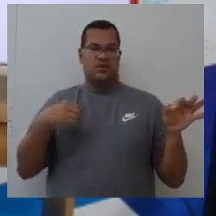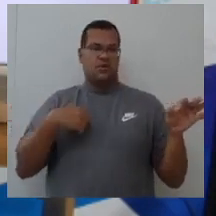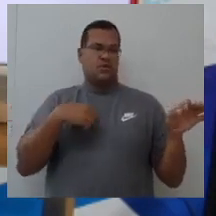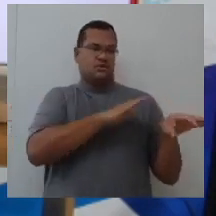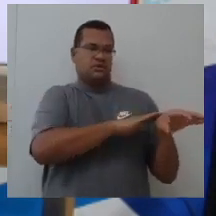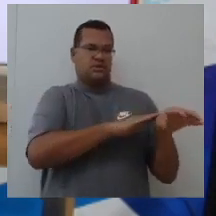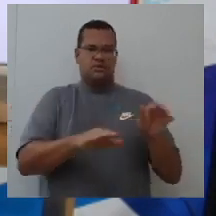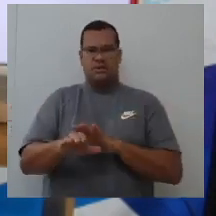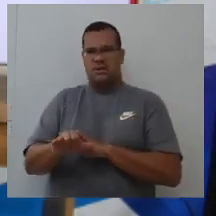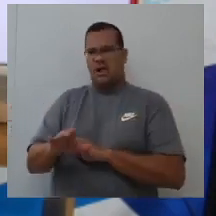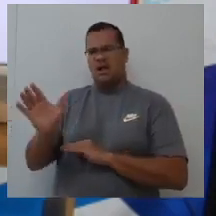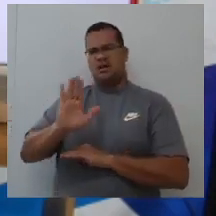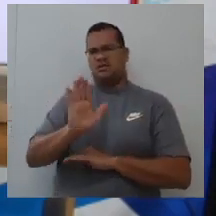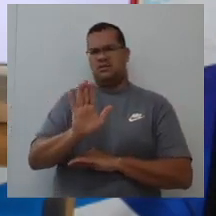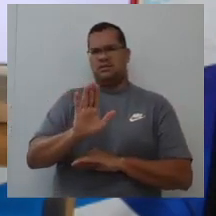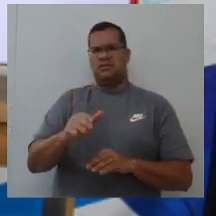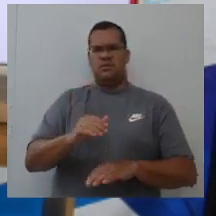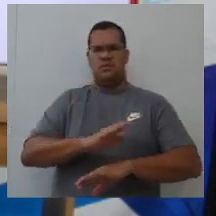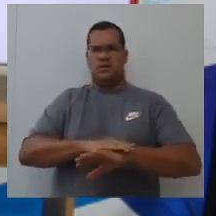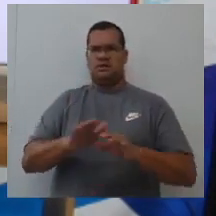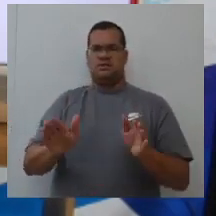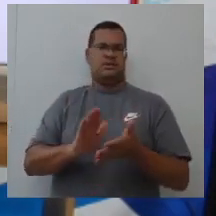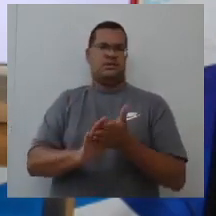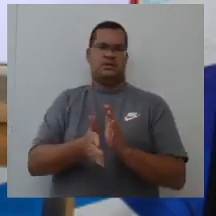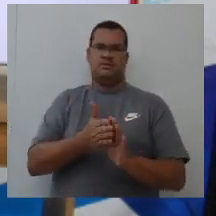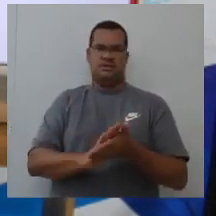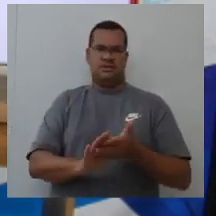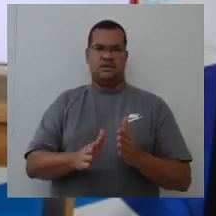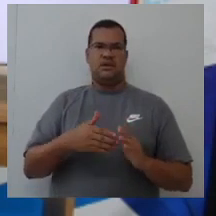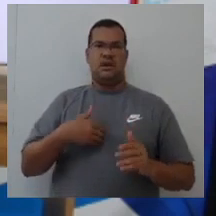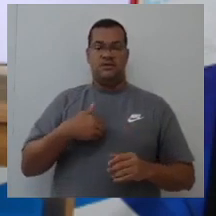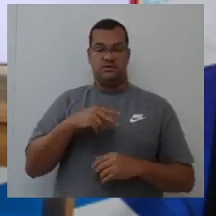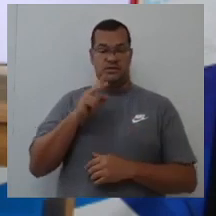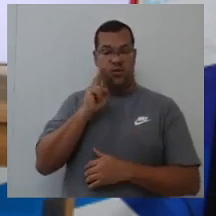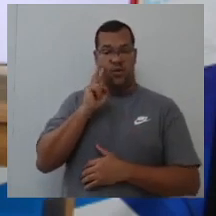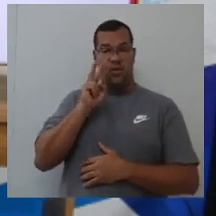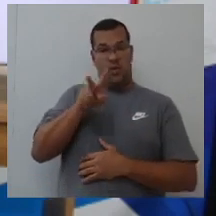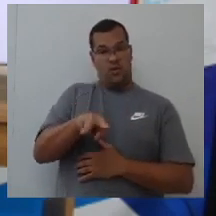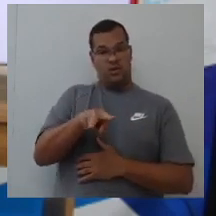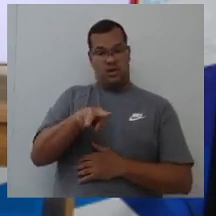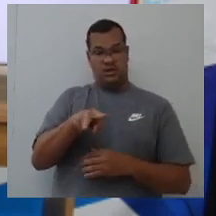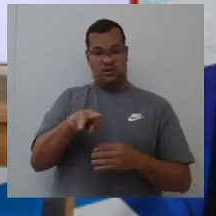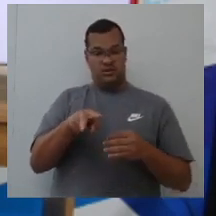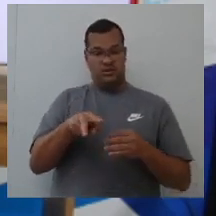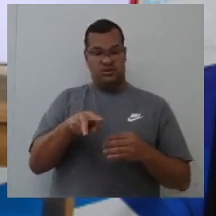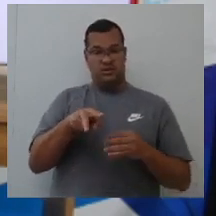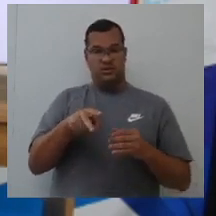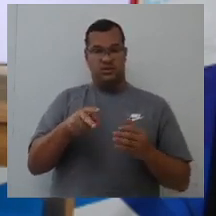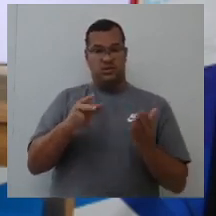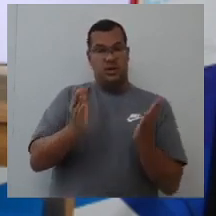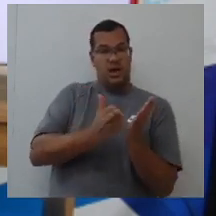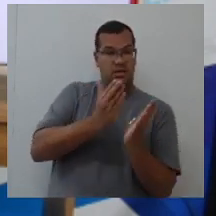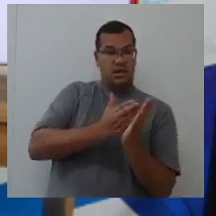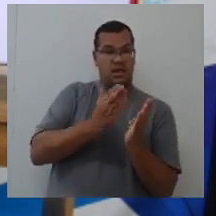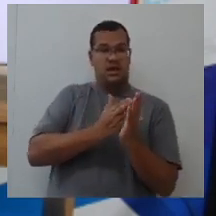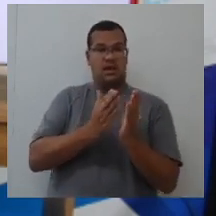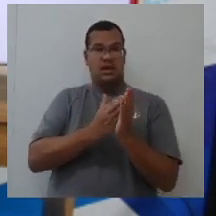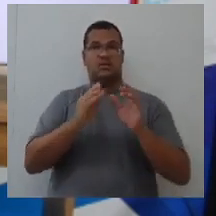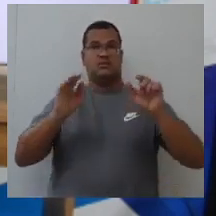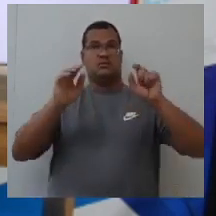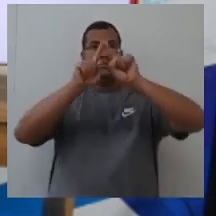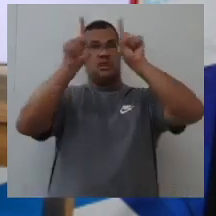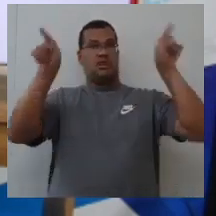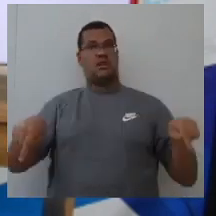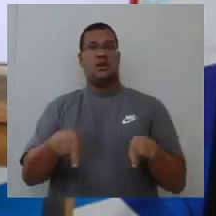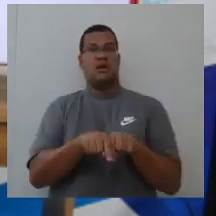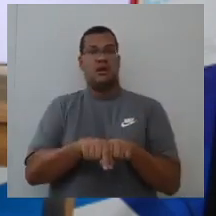o seu lado, com o braço, tem nada a ver. É você olhando para o seu caderno, para o quadro, para a sua